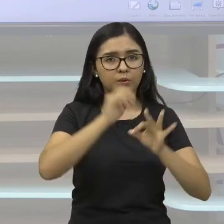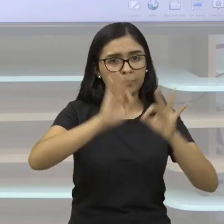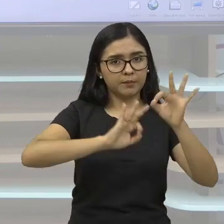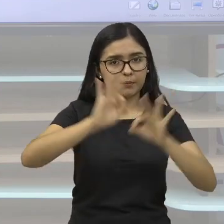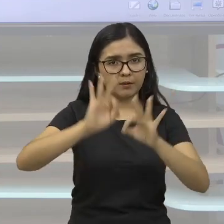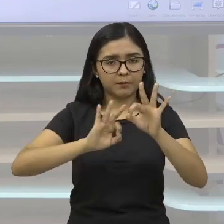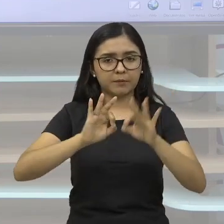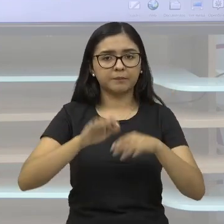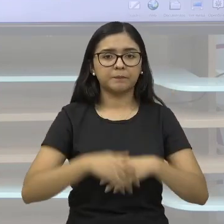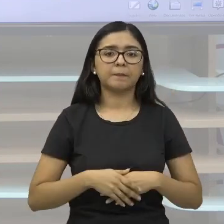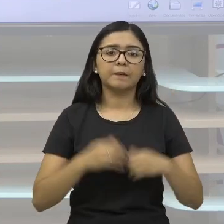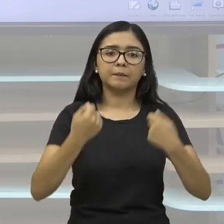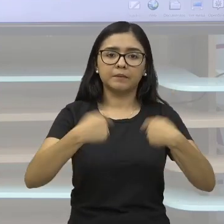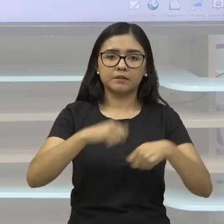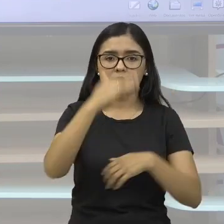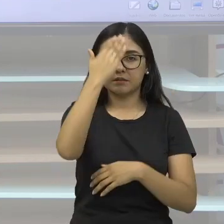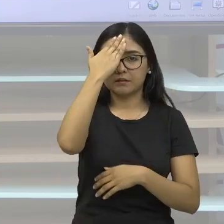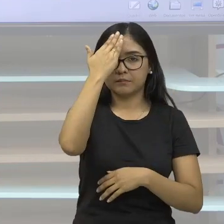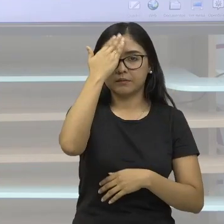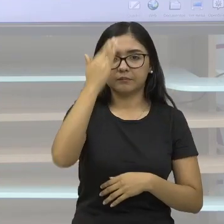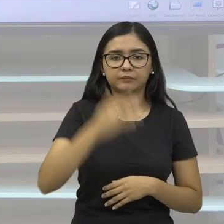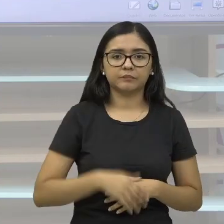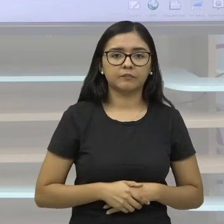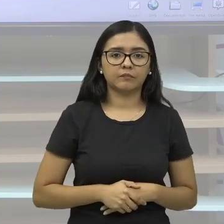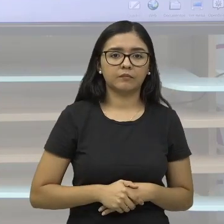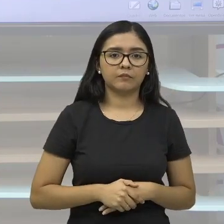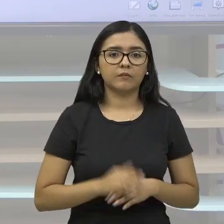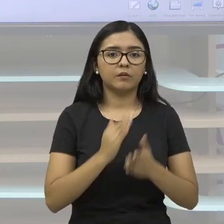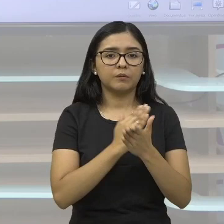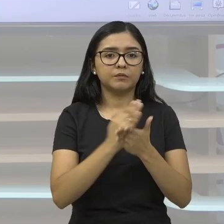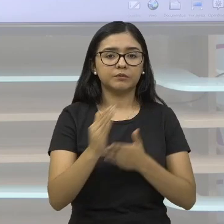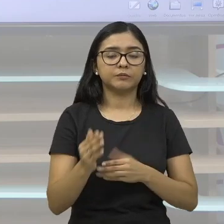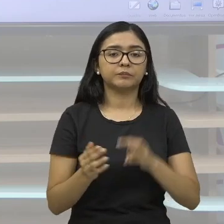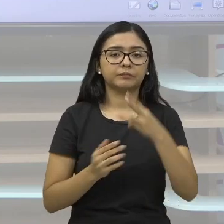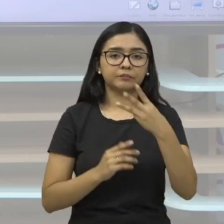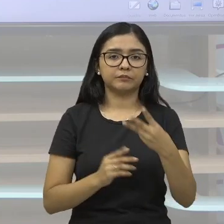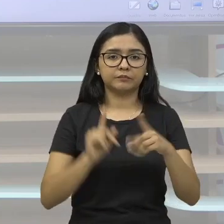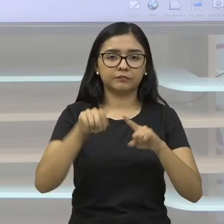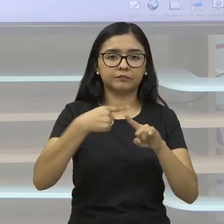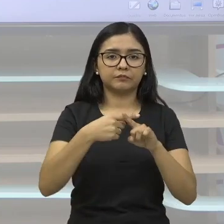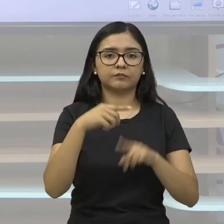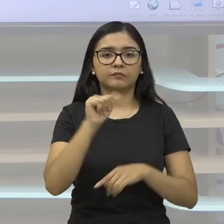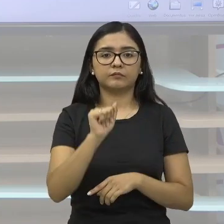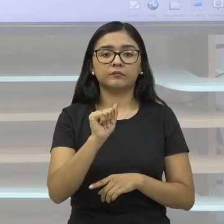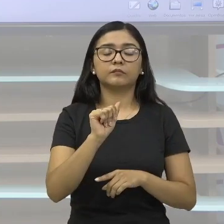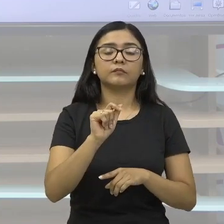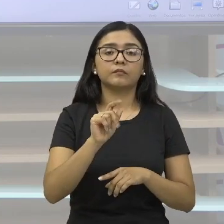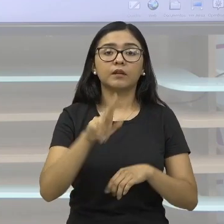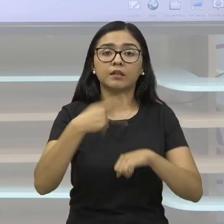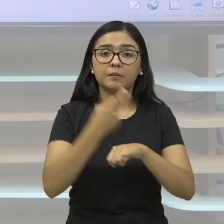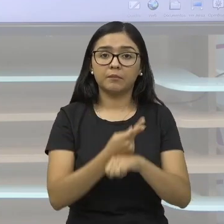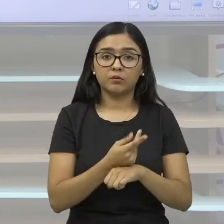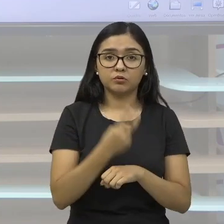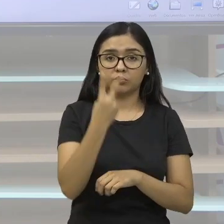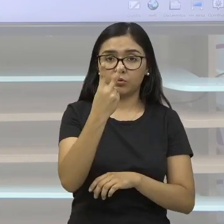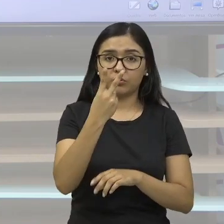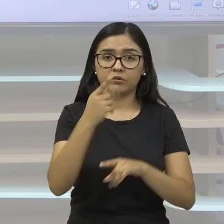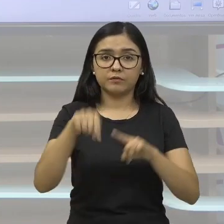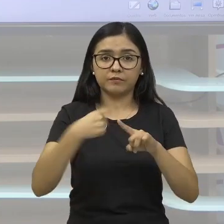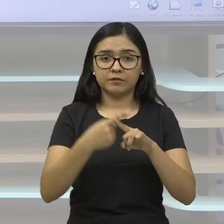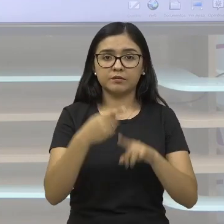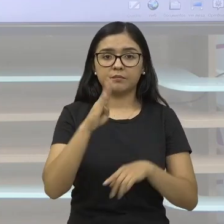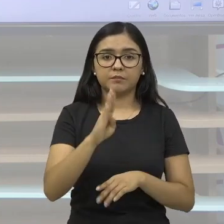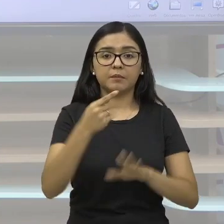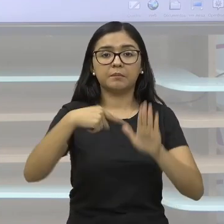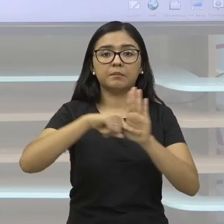essa ideia, ó. Eu comecei fazendo 3 vezes A, depois fiz 2 vezes B, menos